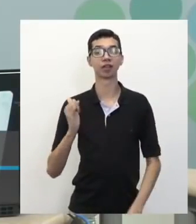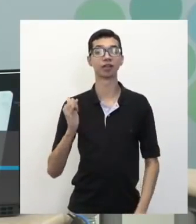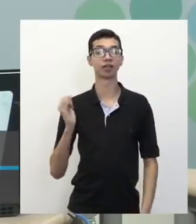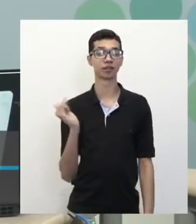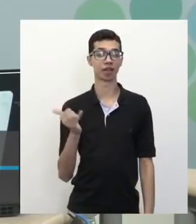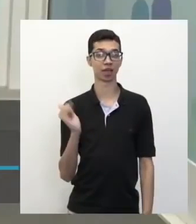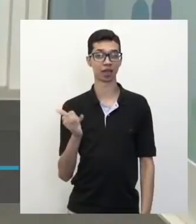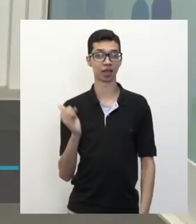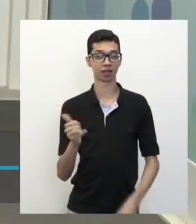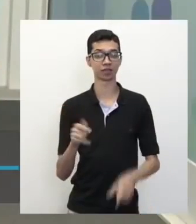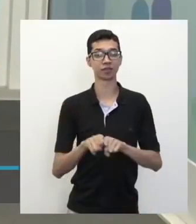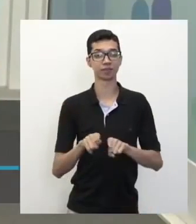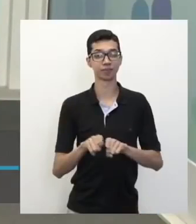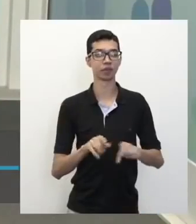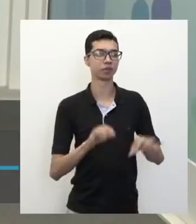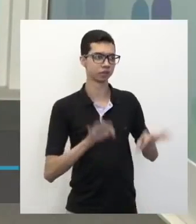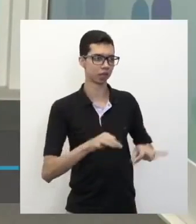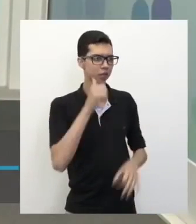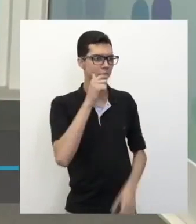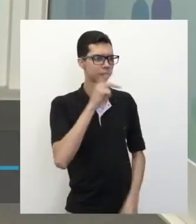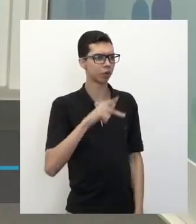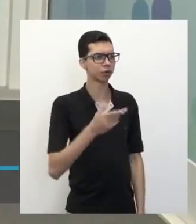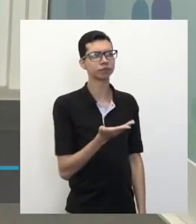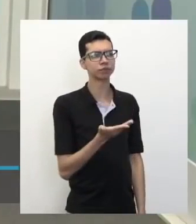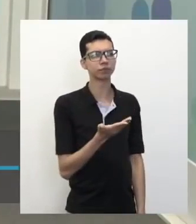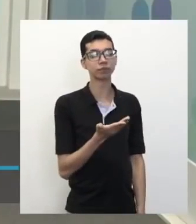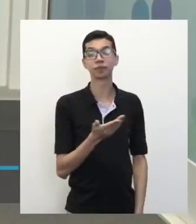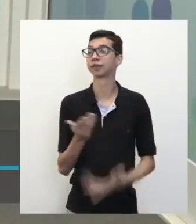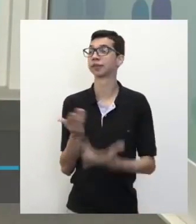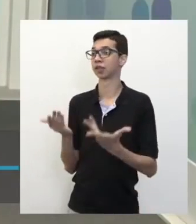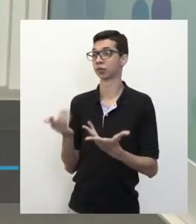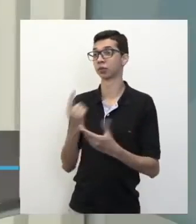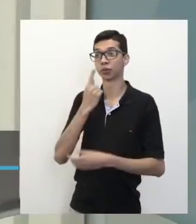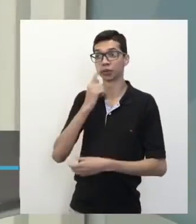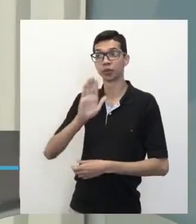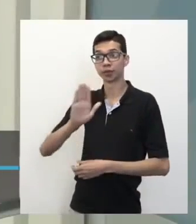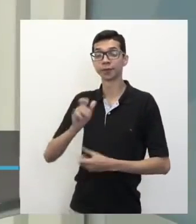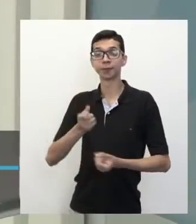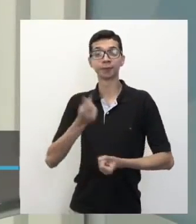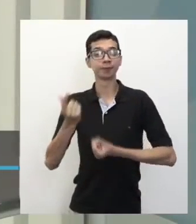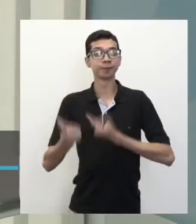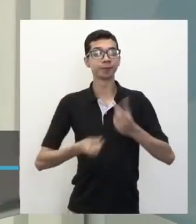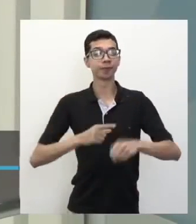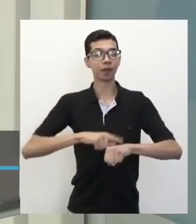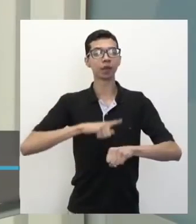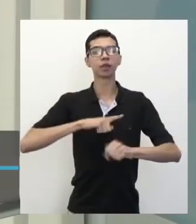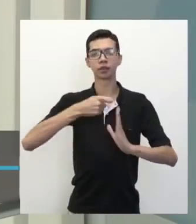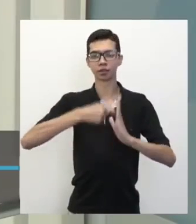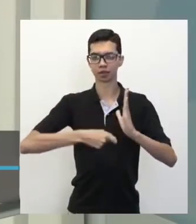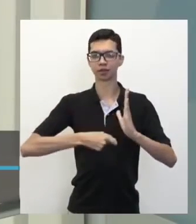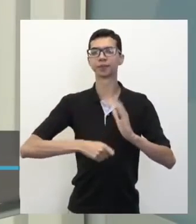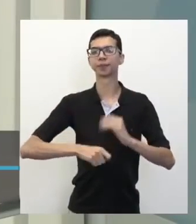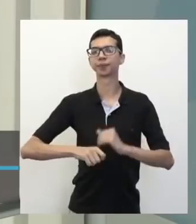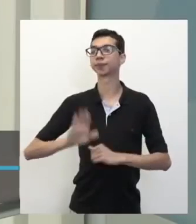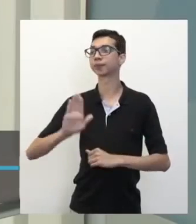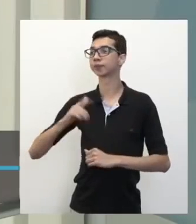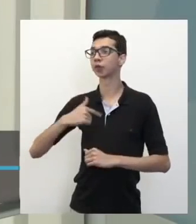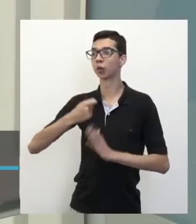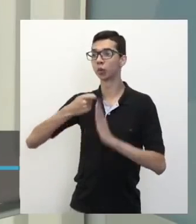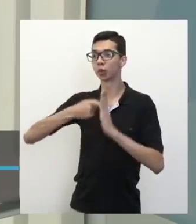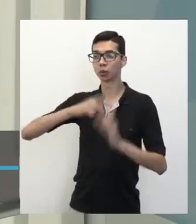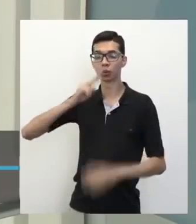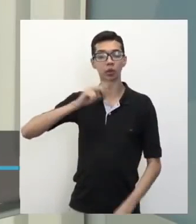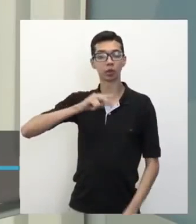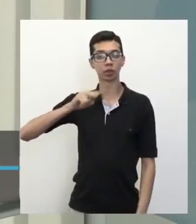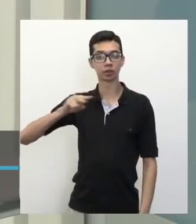mesmo, Pro? Então, vamos lá. Olha, vocês veem que em determinados momentos, é que eu tenho o texto aqui, vou até voltar um pouquinho.